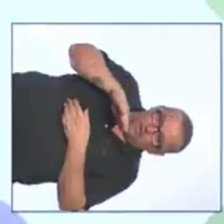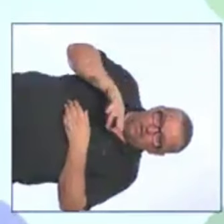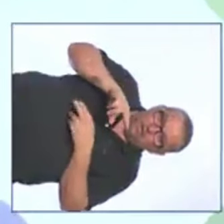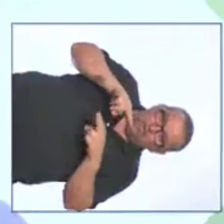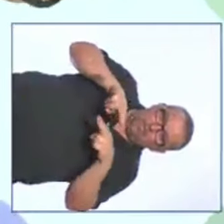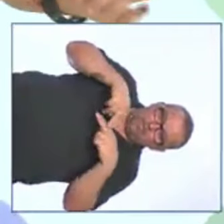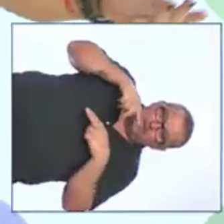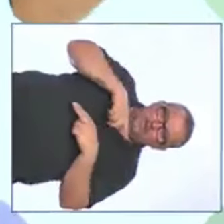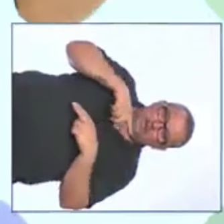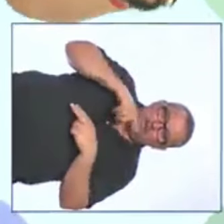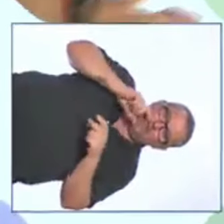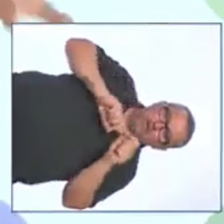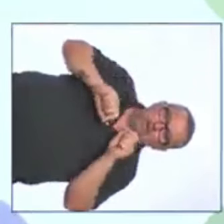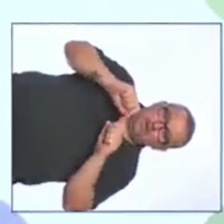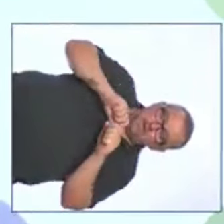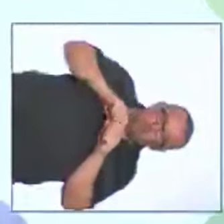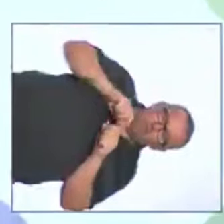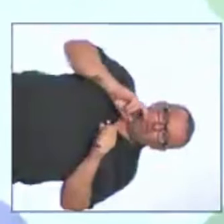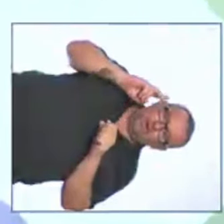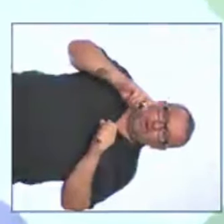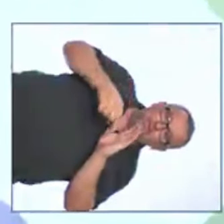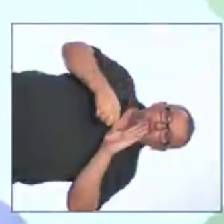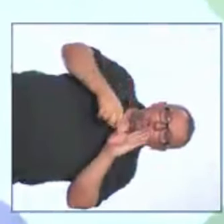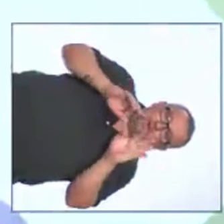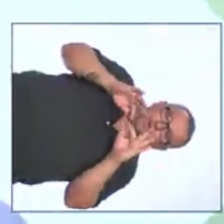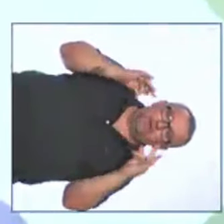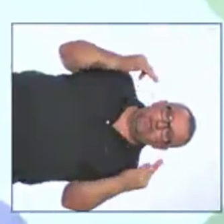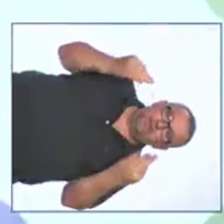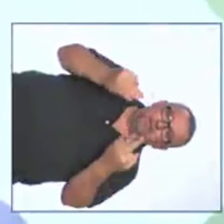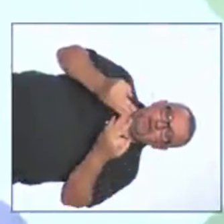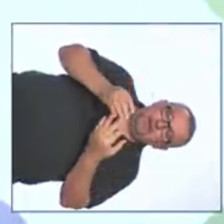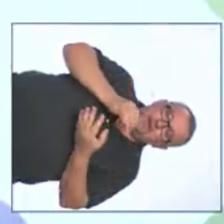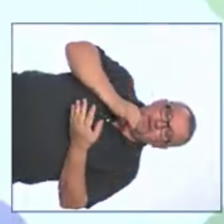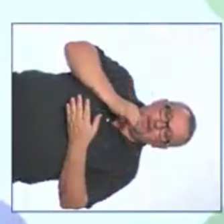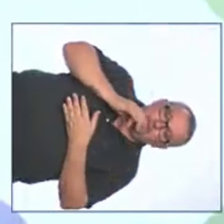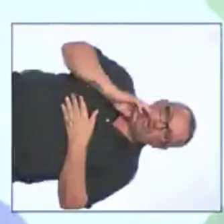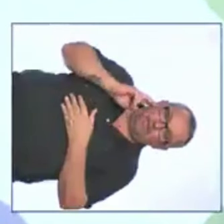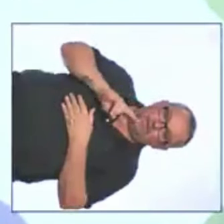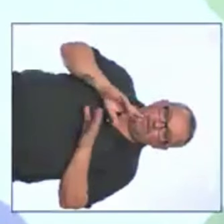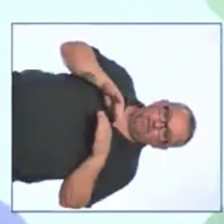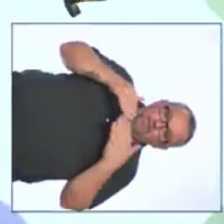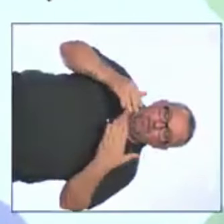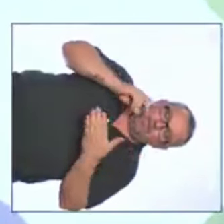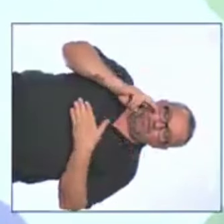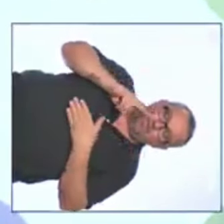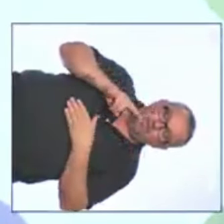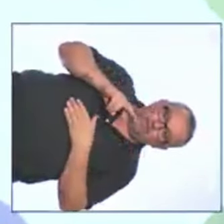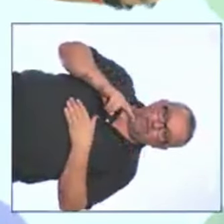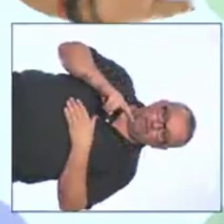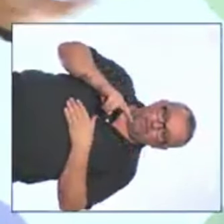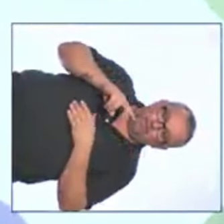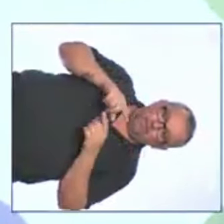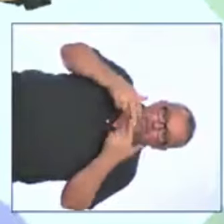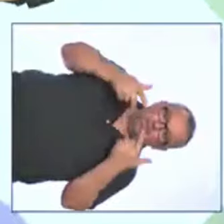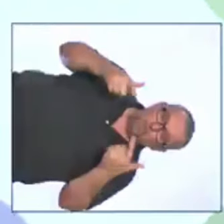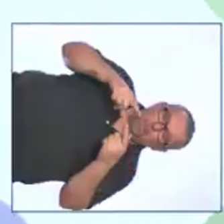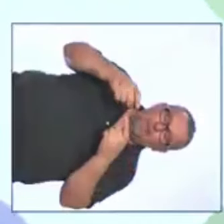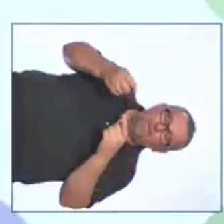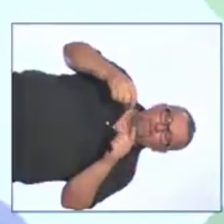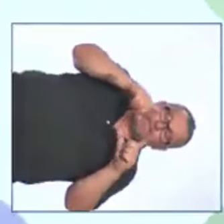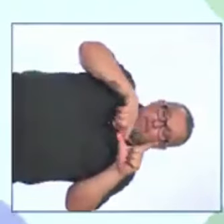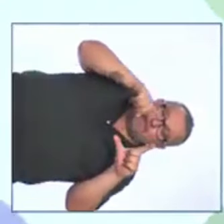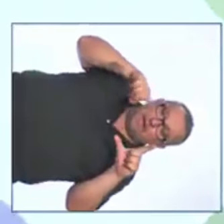mais que exista ali uma constatação do que é família tanto que vocês veem aí né quando a gente viu aqueles infográficos e a gente viu as